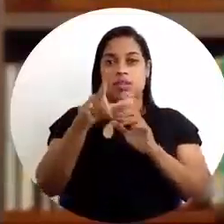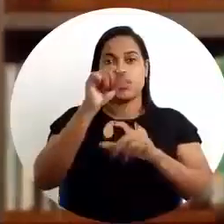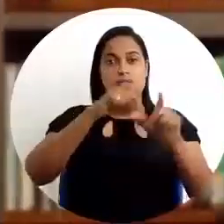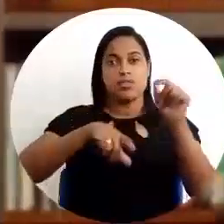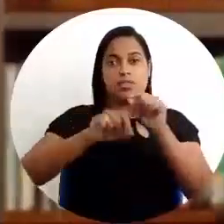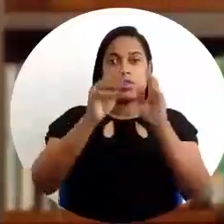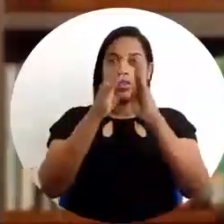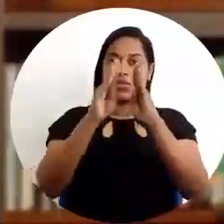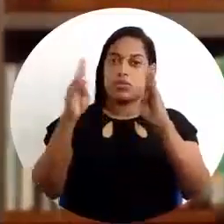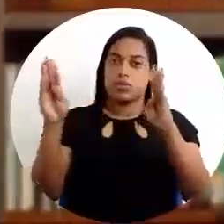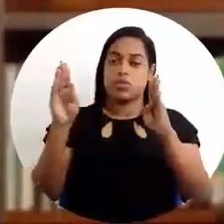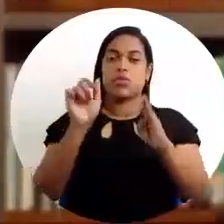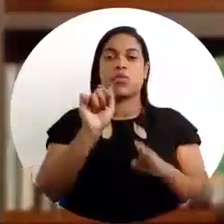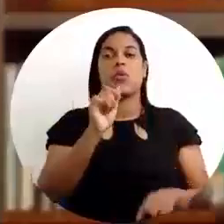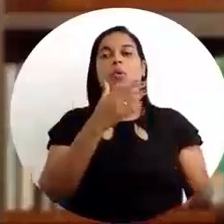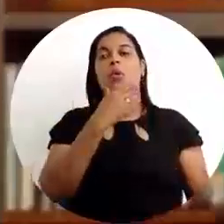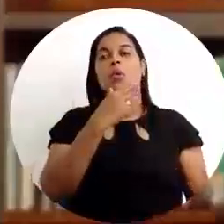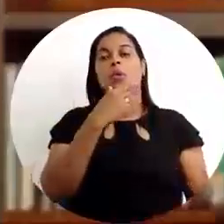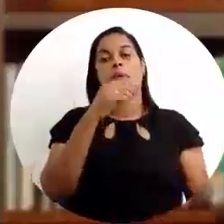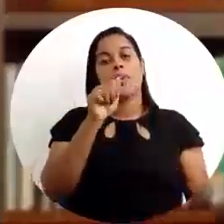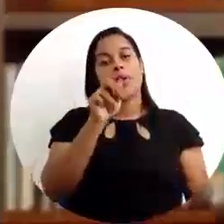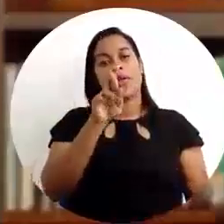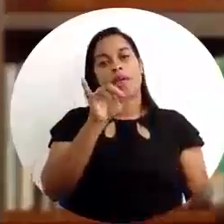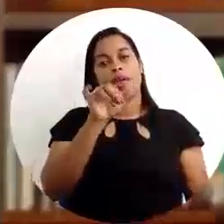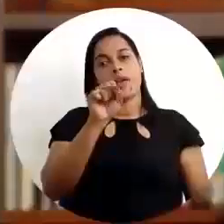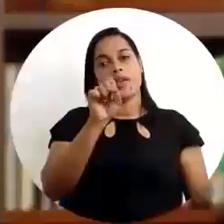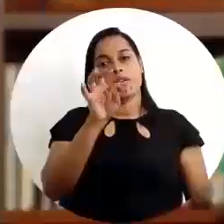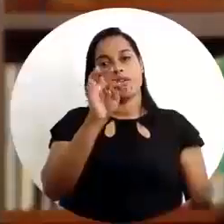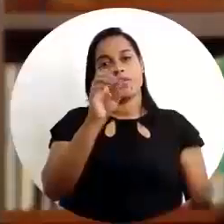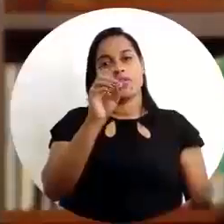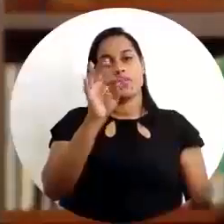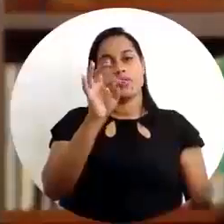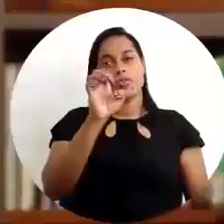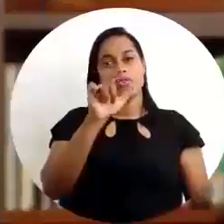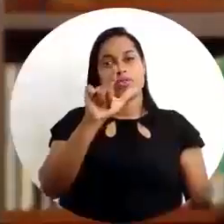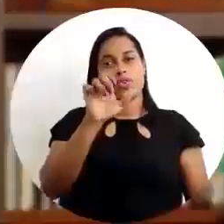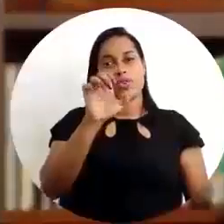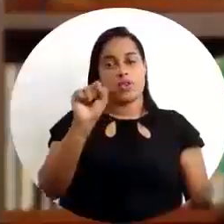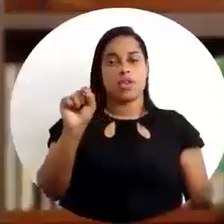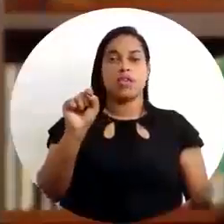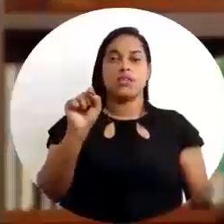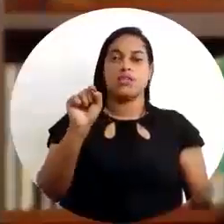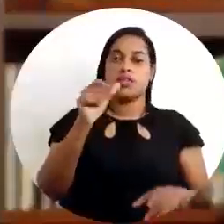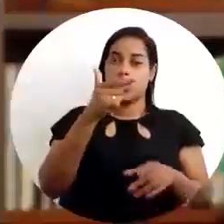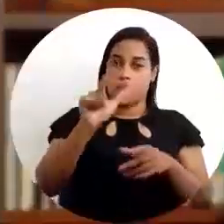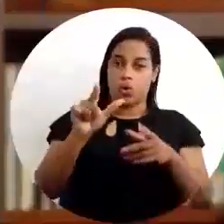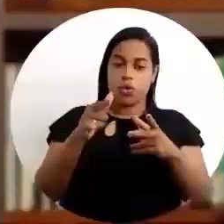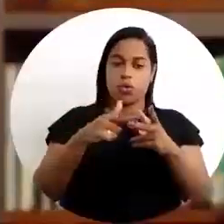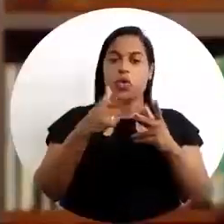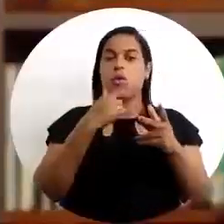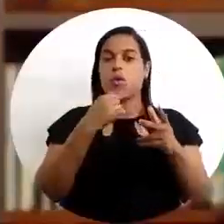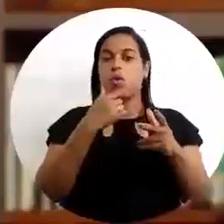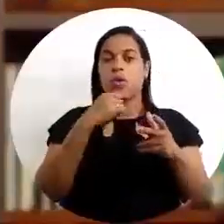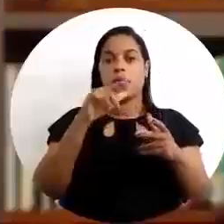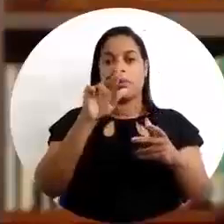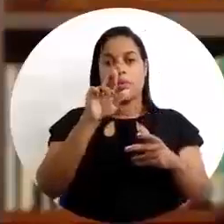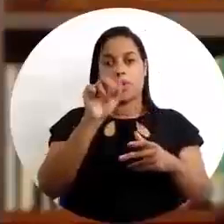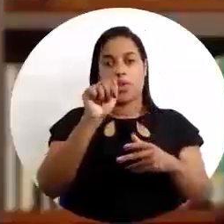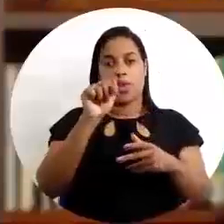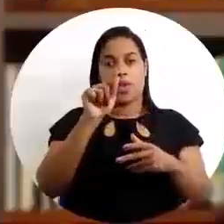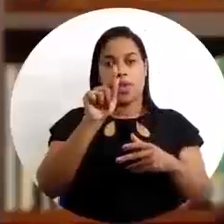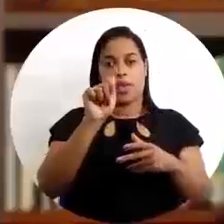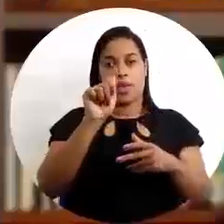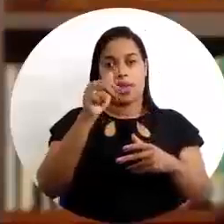bibliotecas foi Aristóteles, antes de Cristo. Aristóteles e depois Ranganathan, todos eles categorizavam o